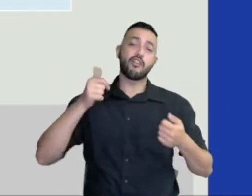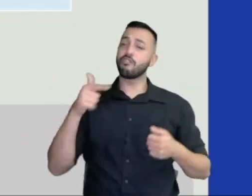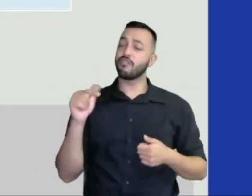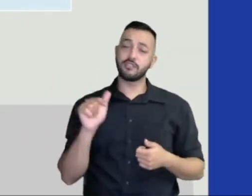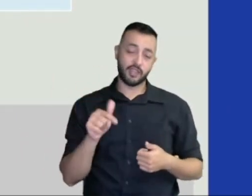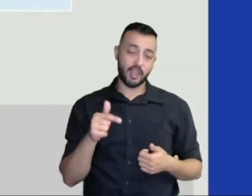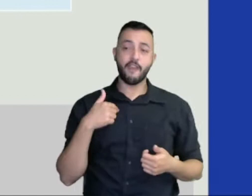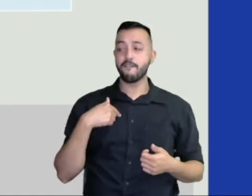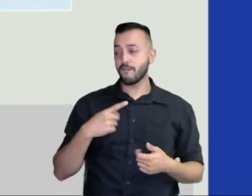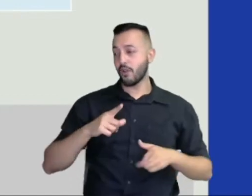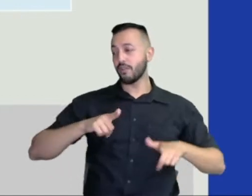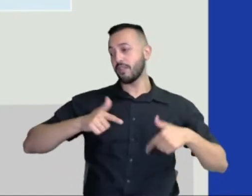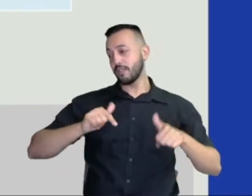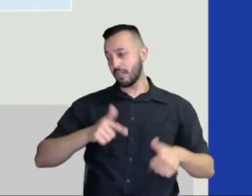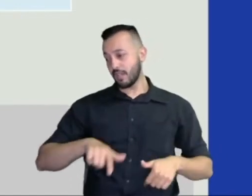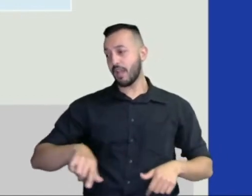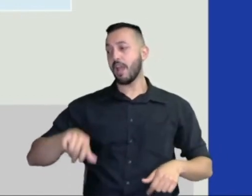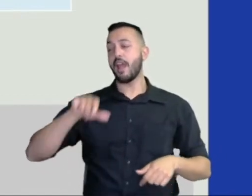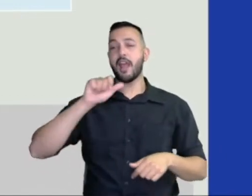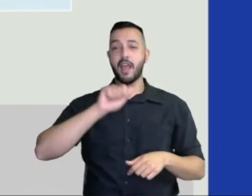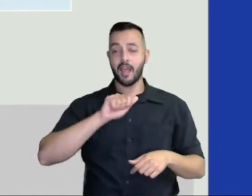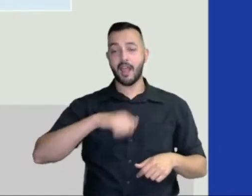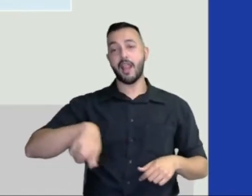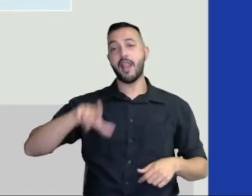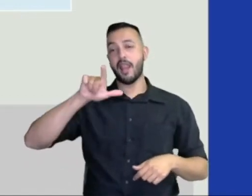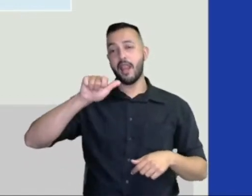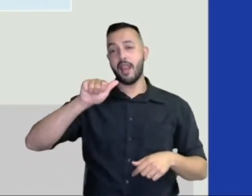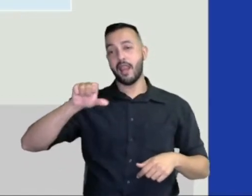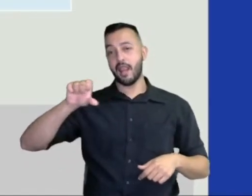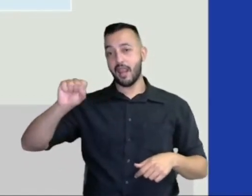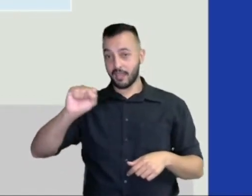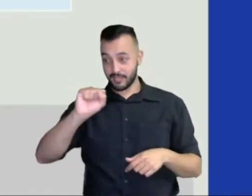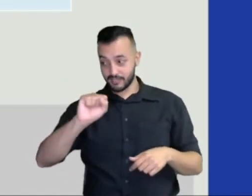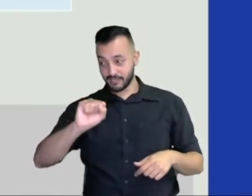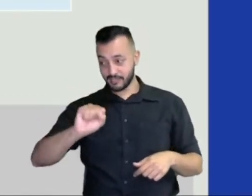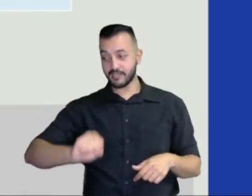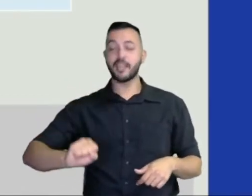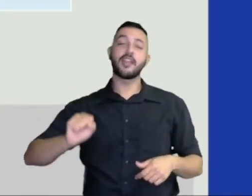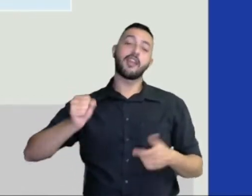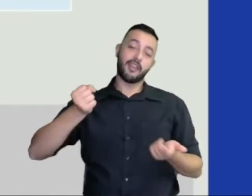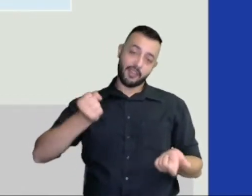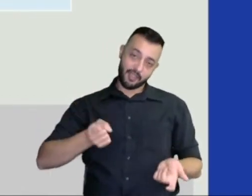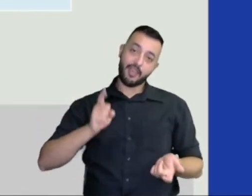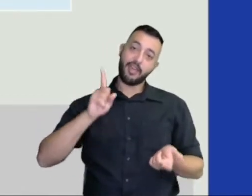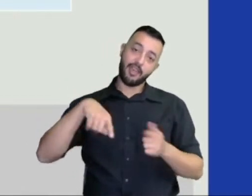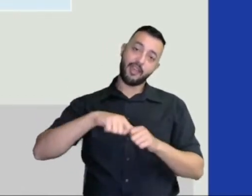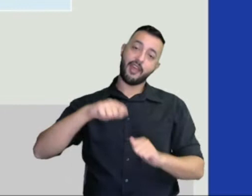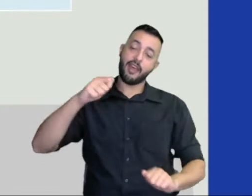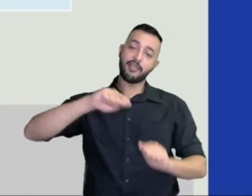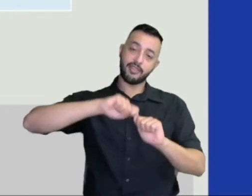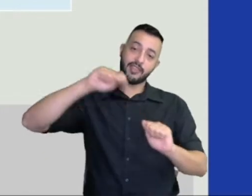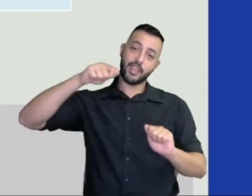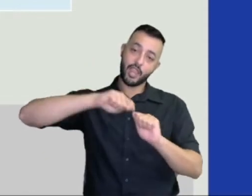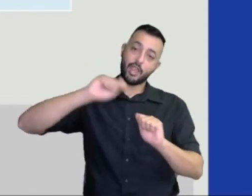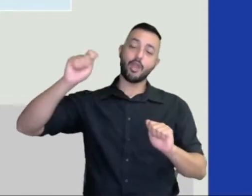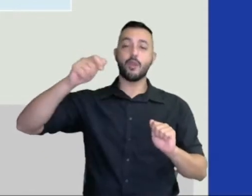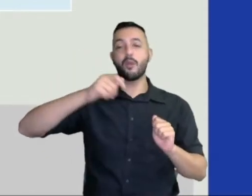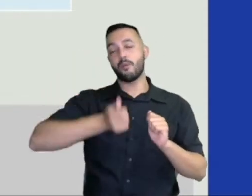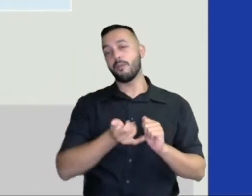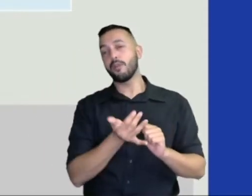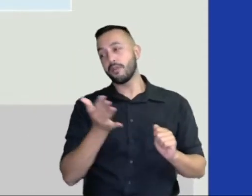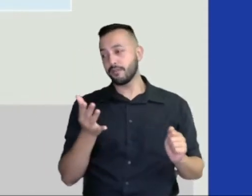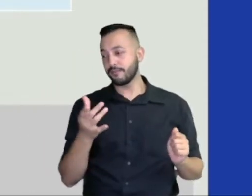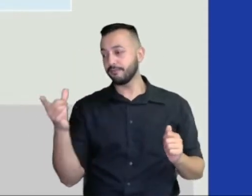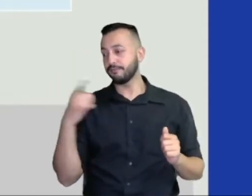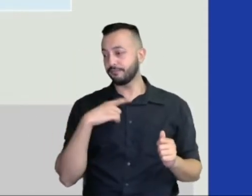que é a preposição, las 9, que é o artigo determinado no plural, certo? São